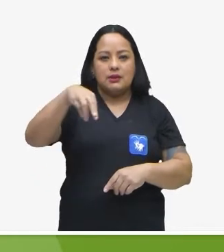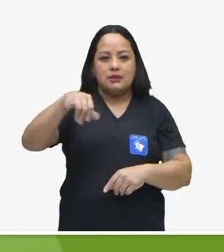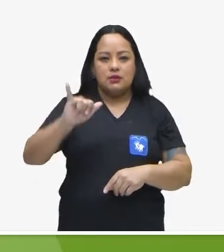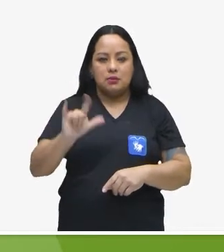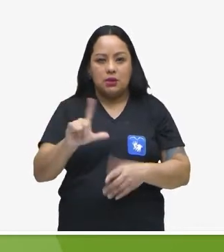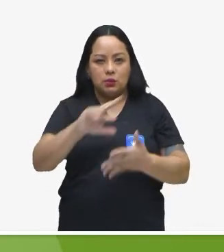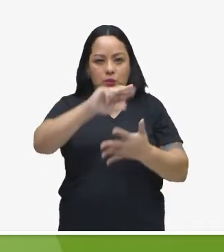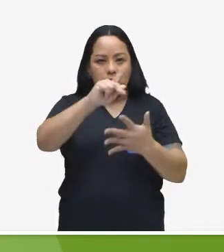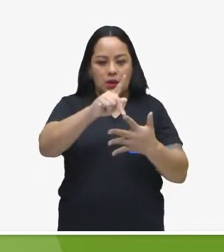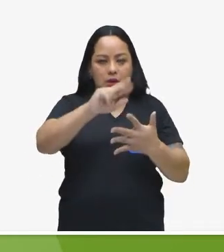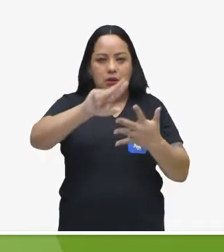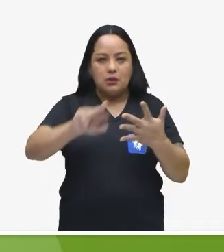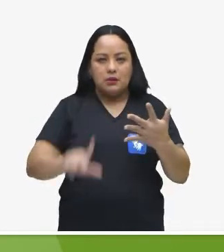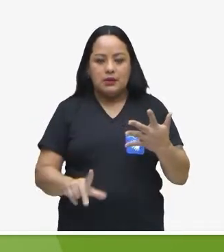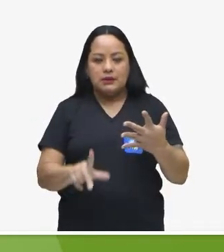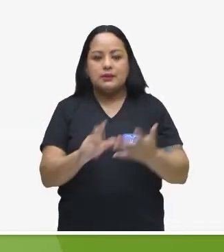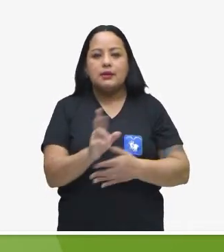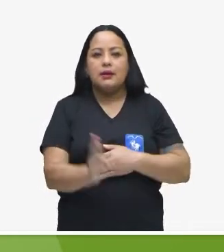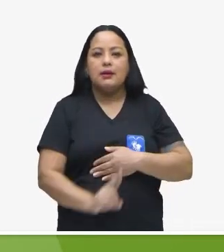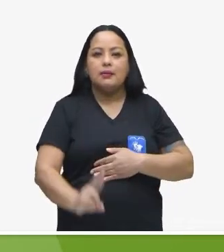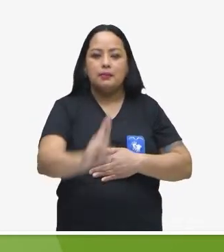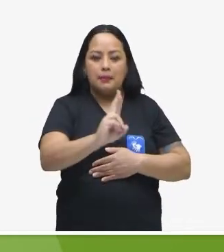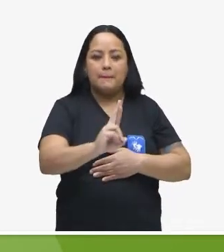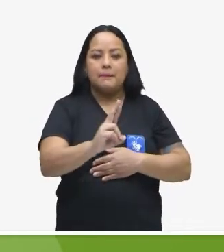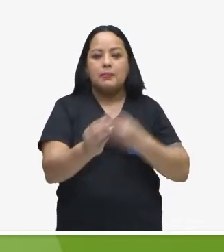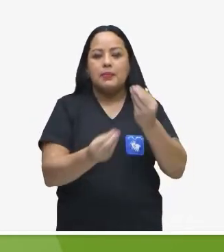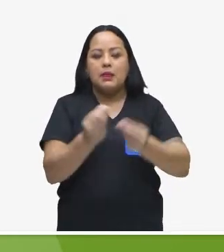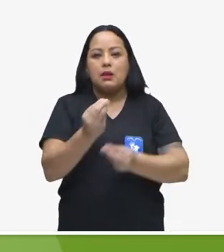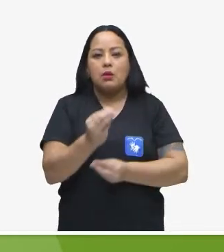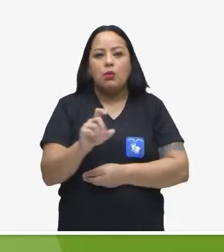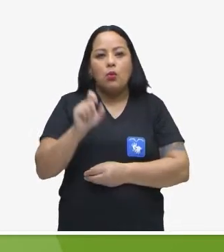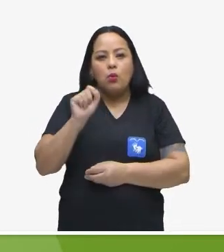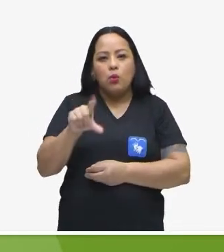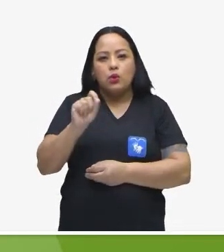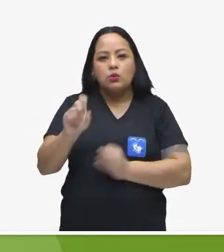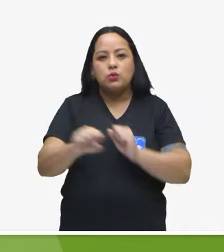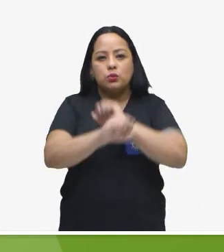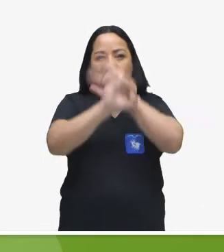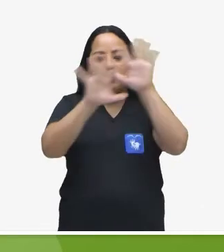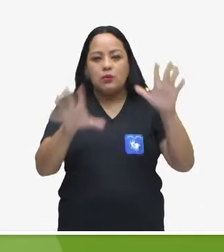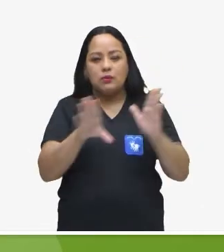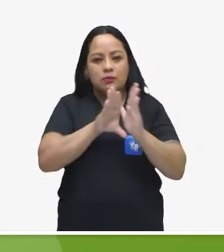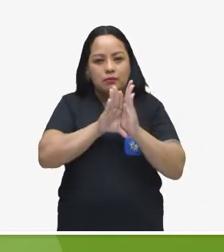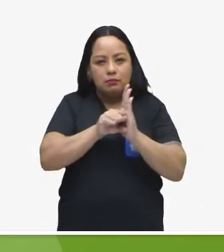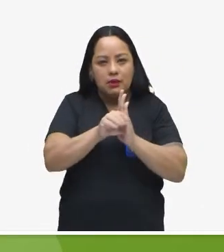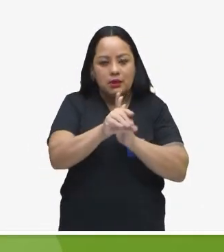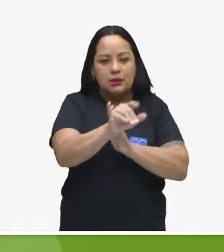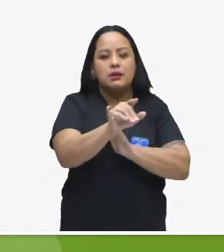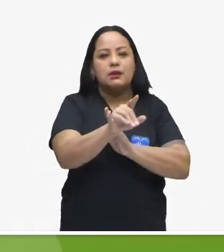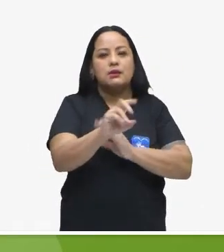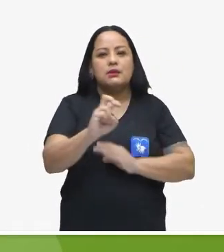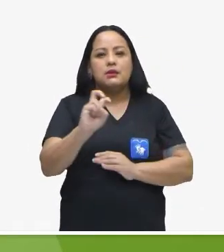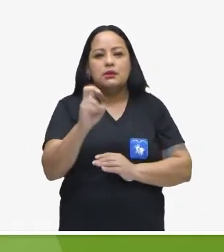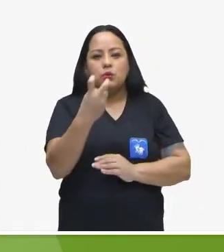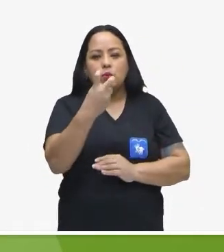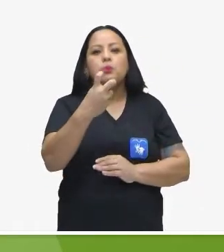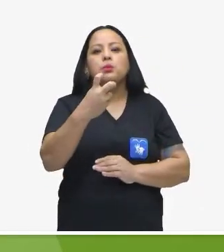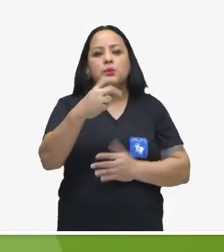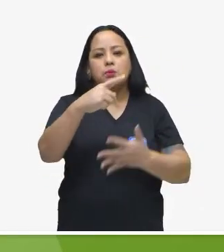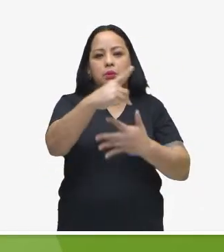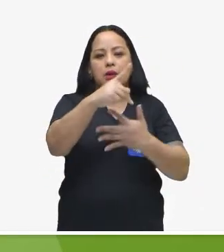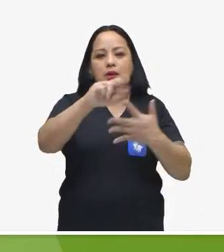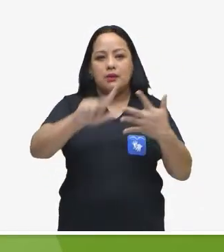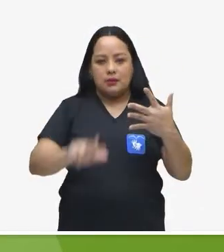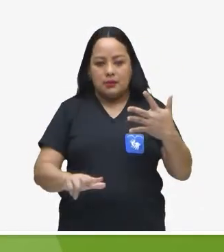espécies. Está sendo representado aqui por azul claro. Bactérias, cerca de 5 mil espécies,